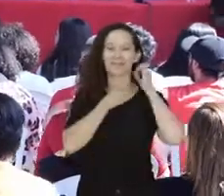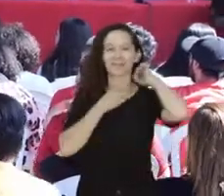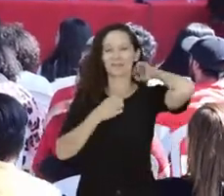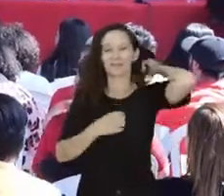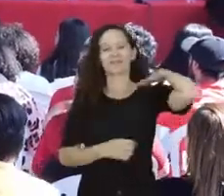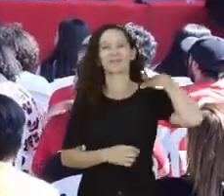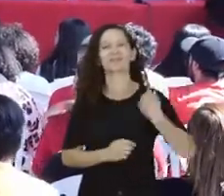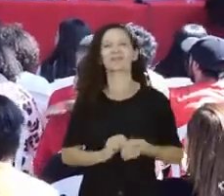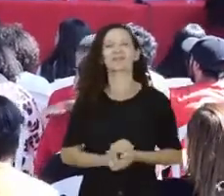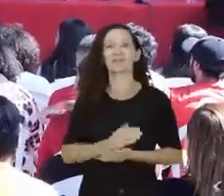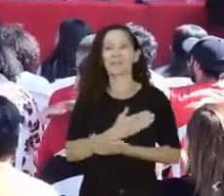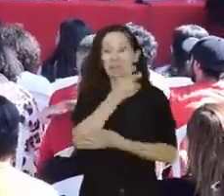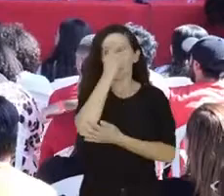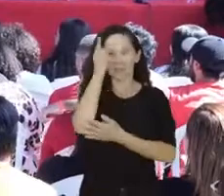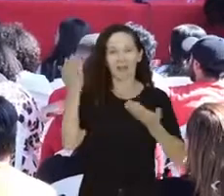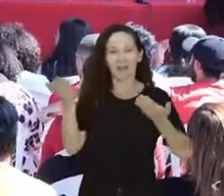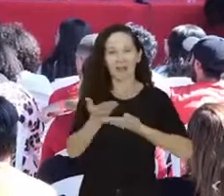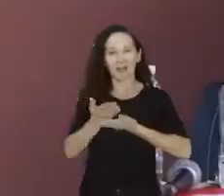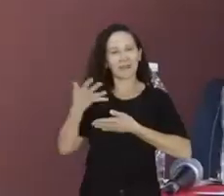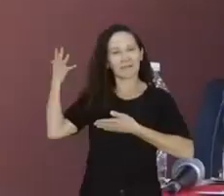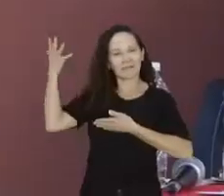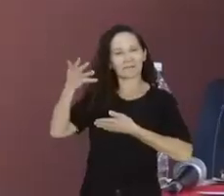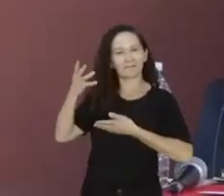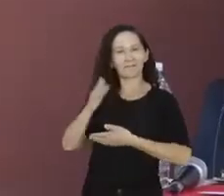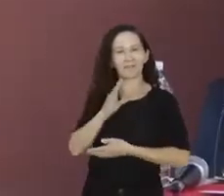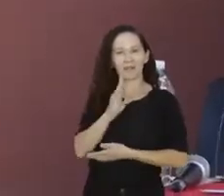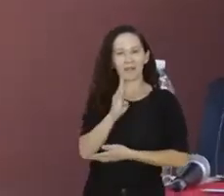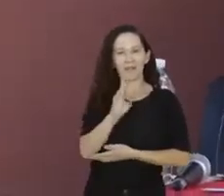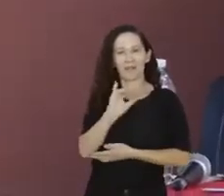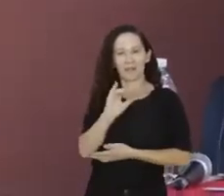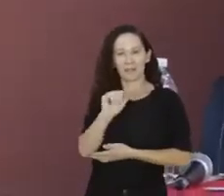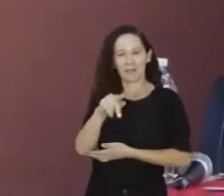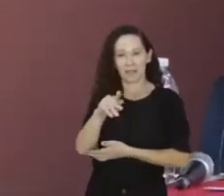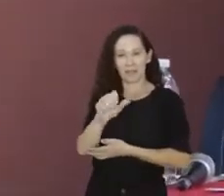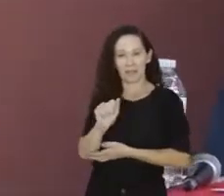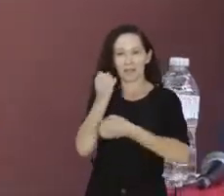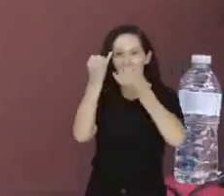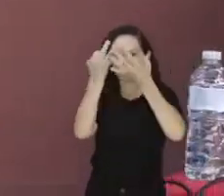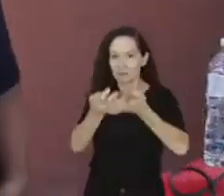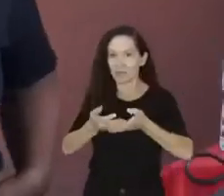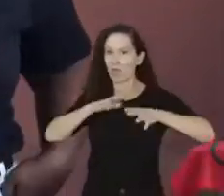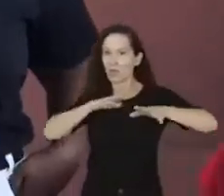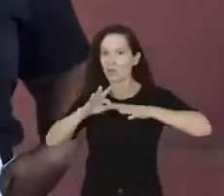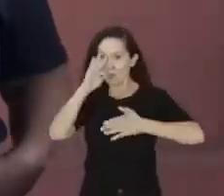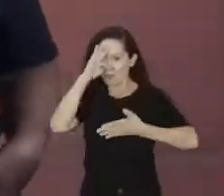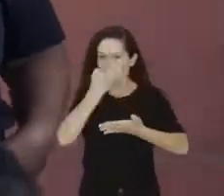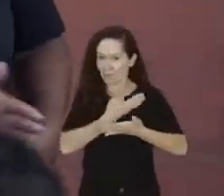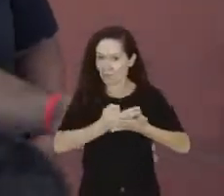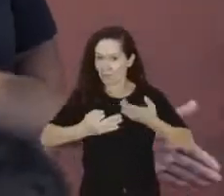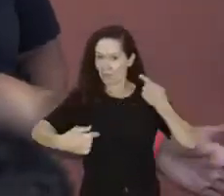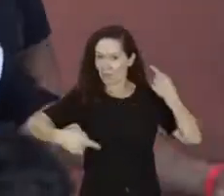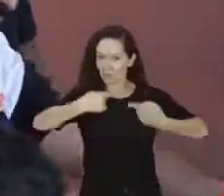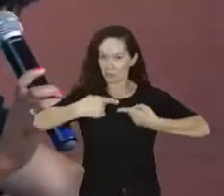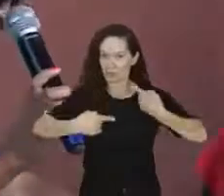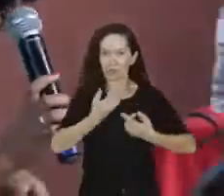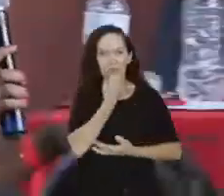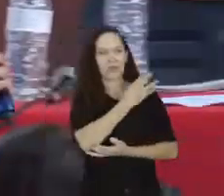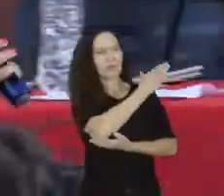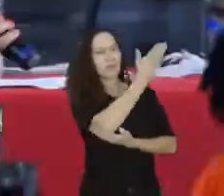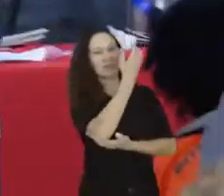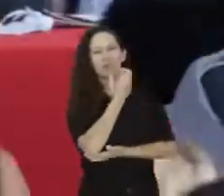Gente, agora eu queria passar a palavra para a Bianca para falar um pouquinho sobre o Movimento Fé e Política. Bom dia, gente.